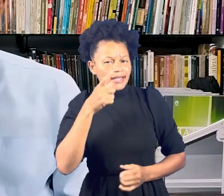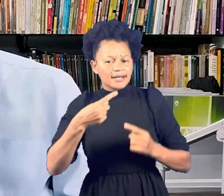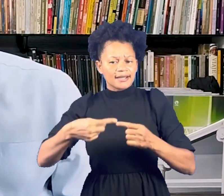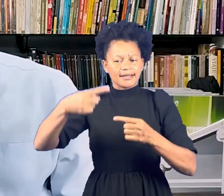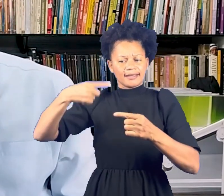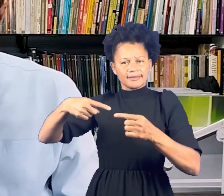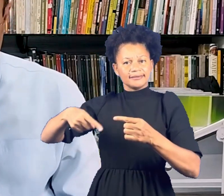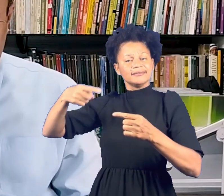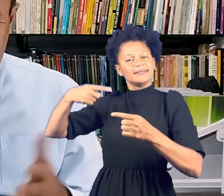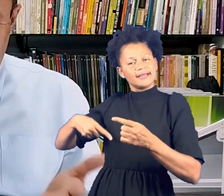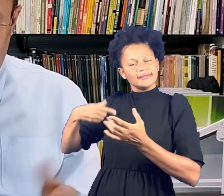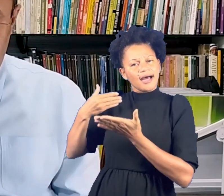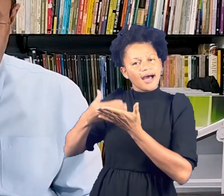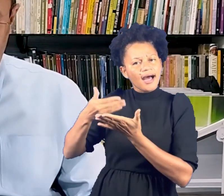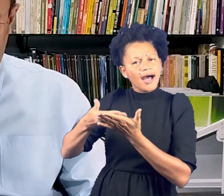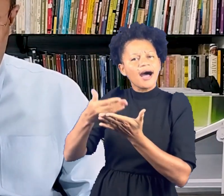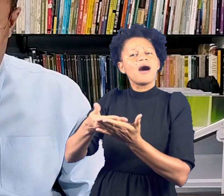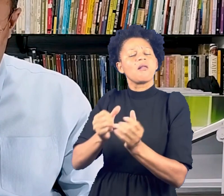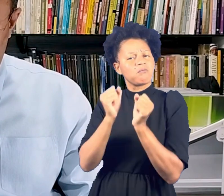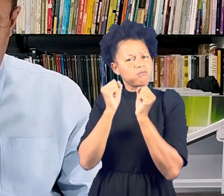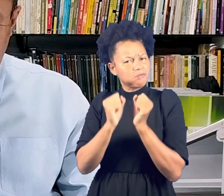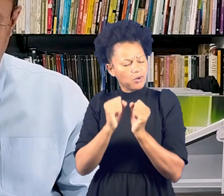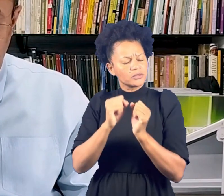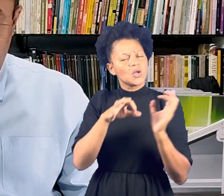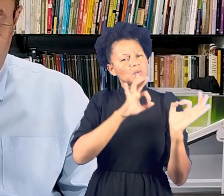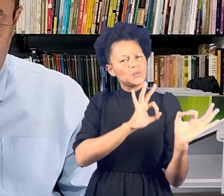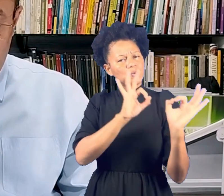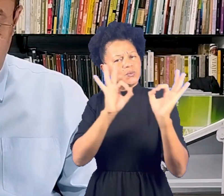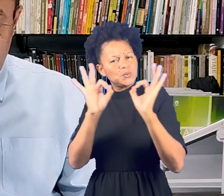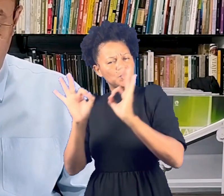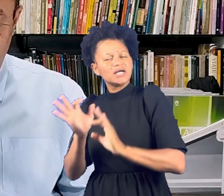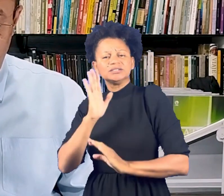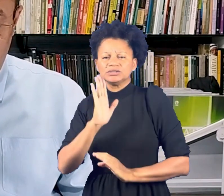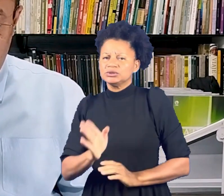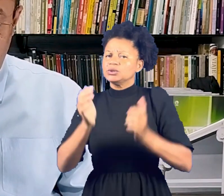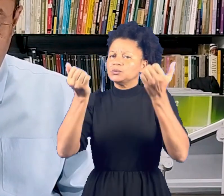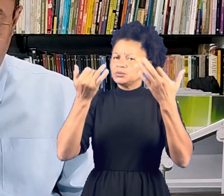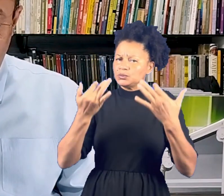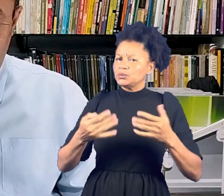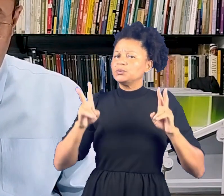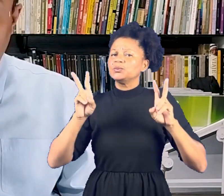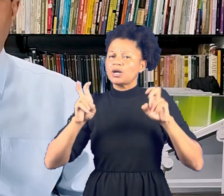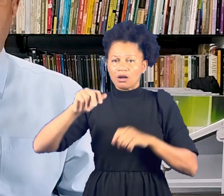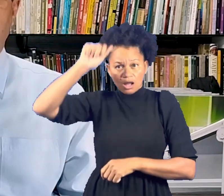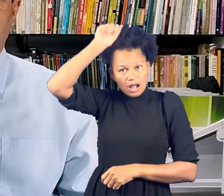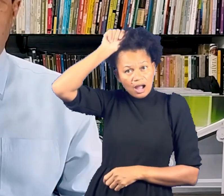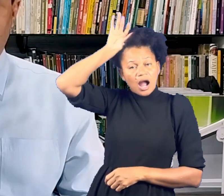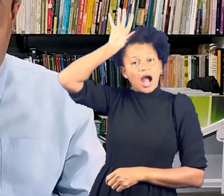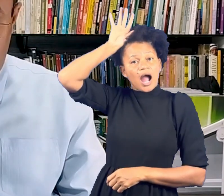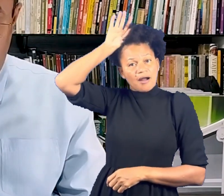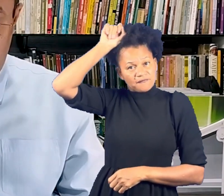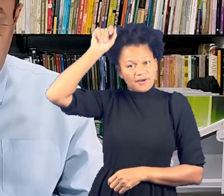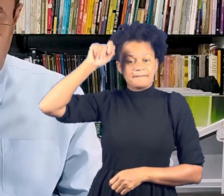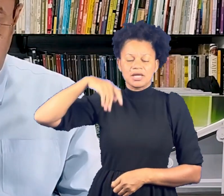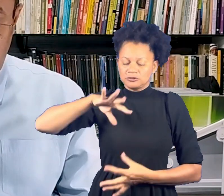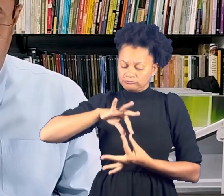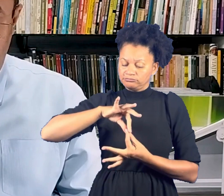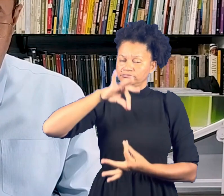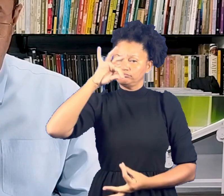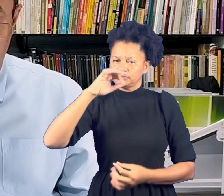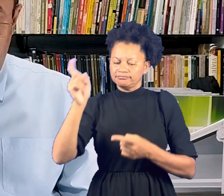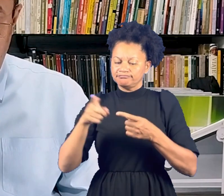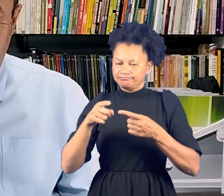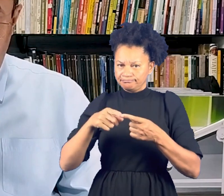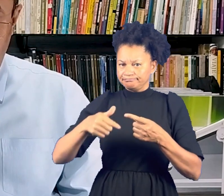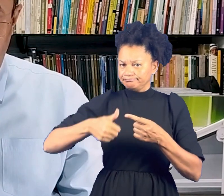os outros vídeos, as outras aulas, você pode acompanhar. Mas nós já falamos sobre o avivamento espiritual, foi a primeira